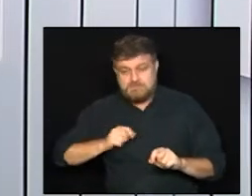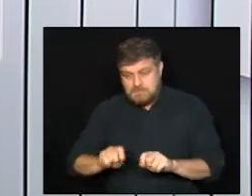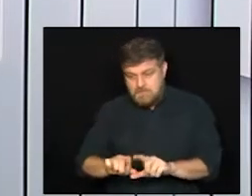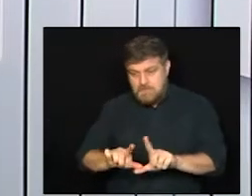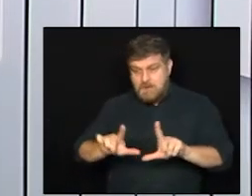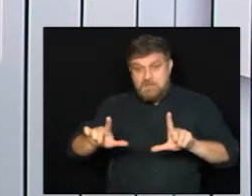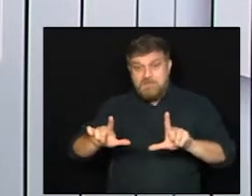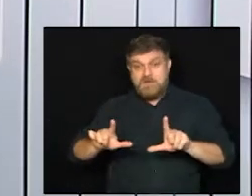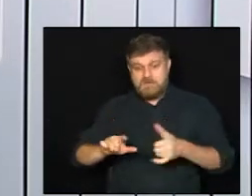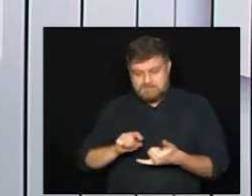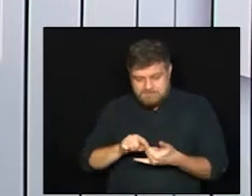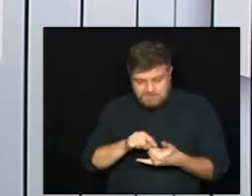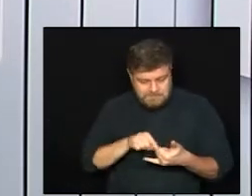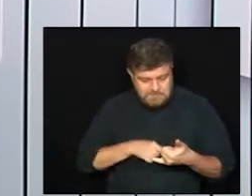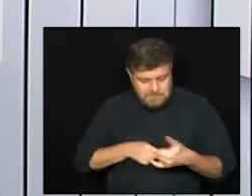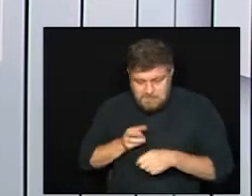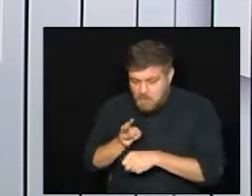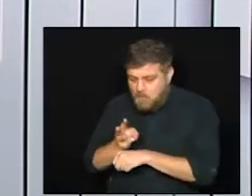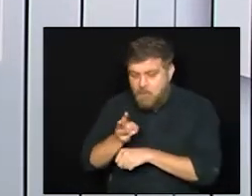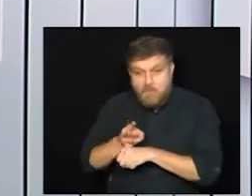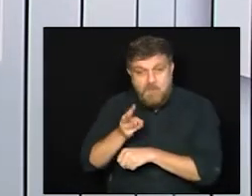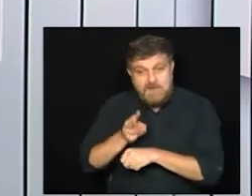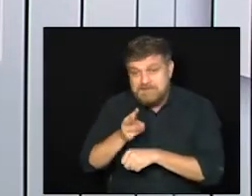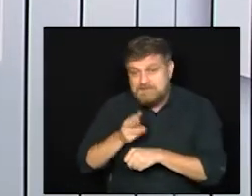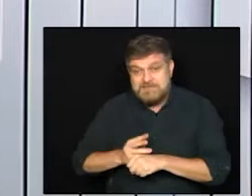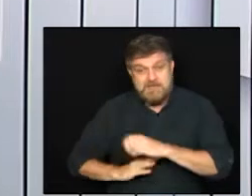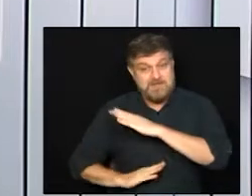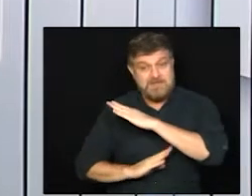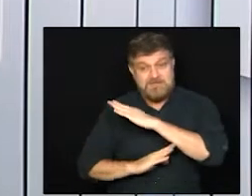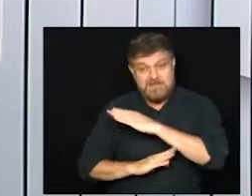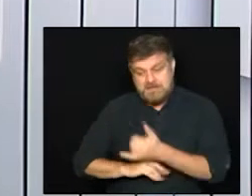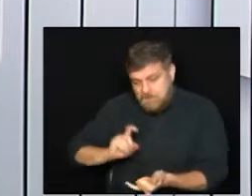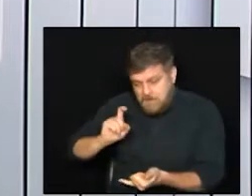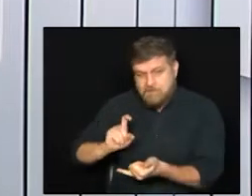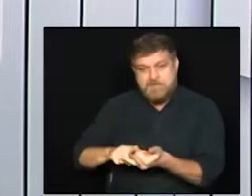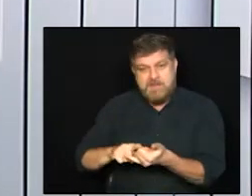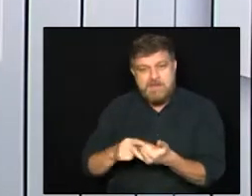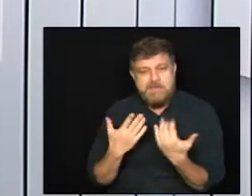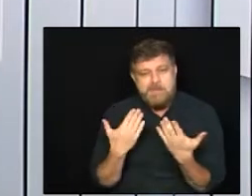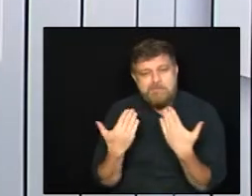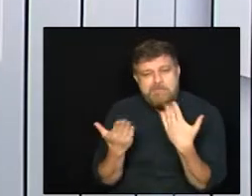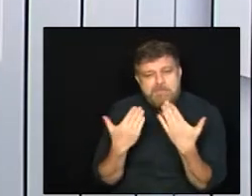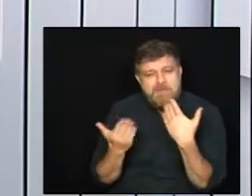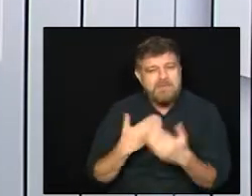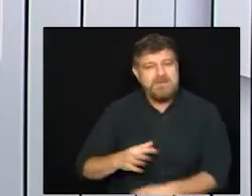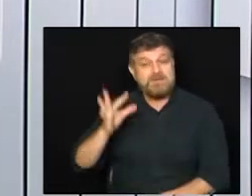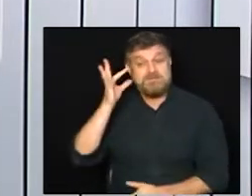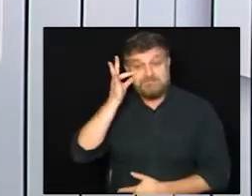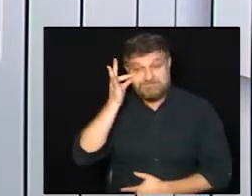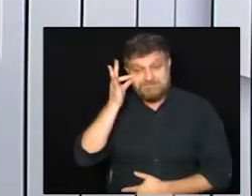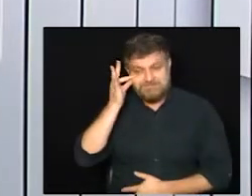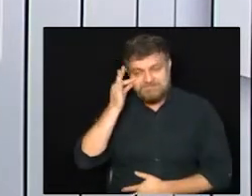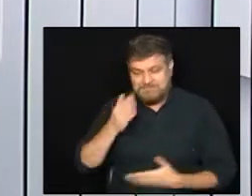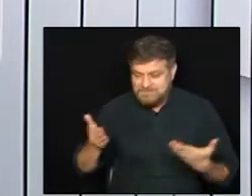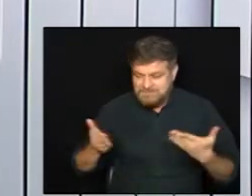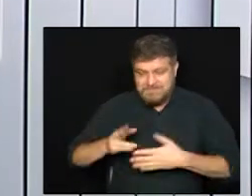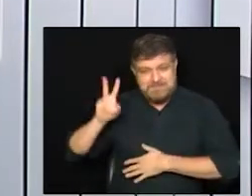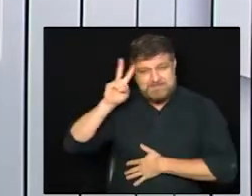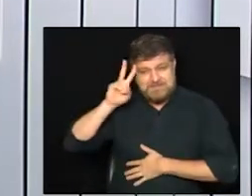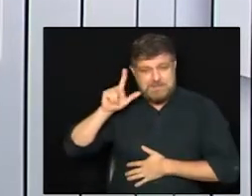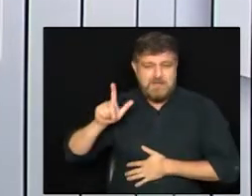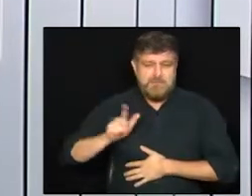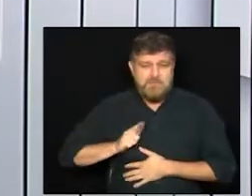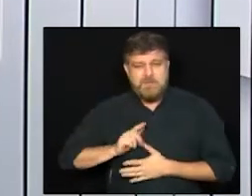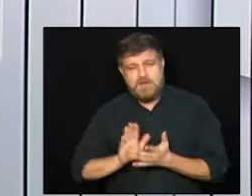seu celular. O WhatsApp TV Câmara Campinas. Você aperta e a gente conversa ao vivo nesta segunda-feira. Mande o